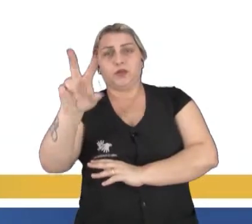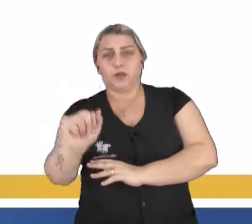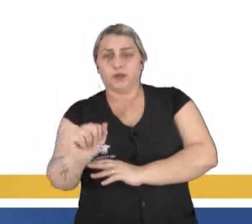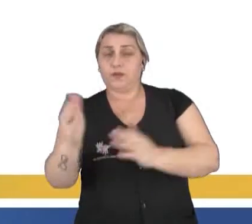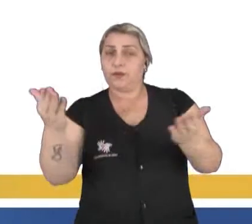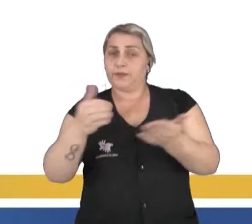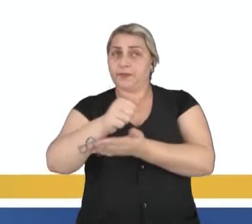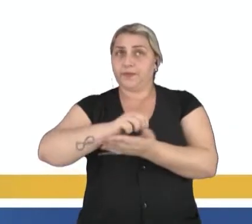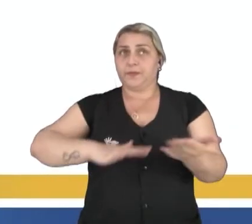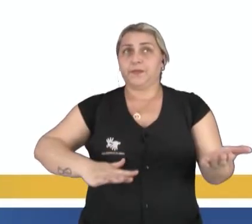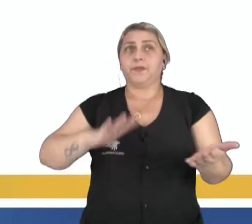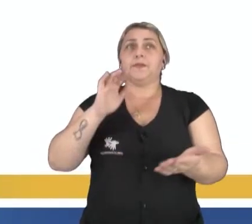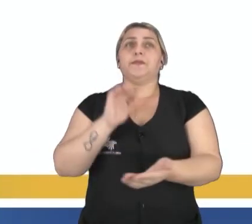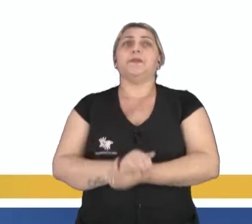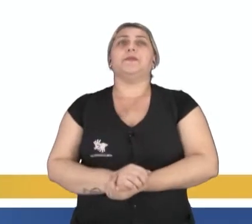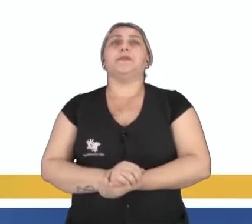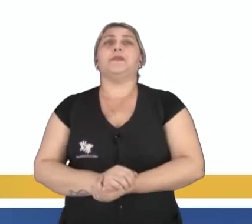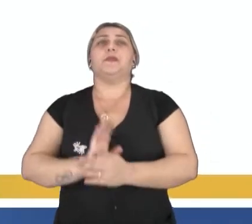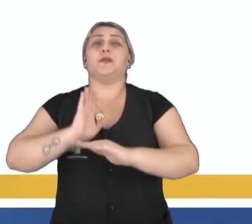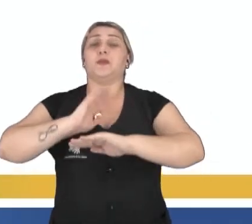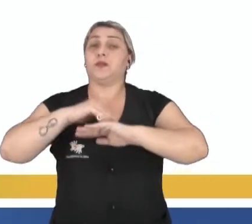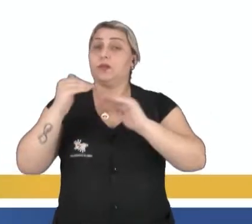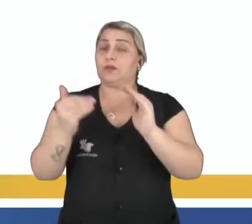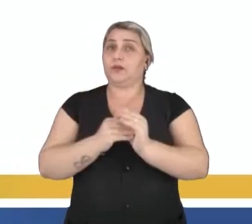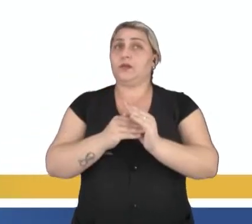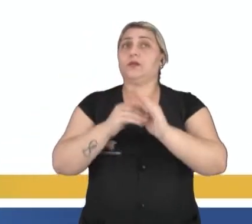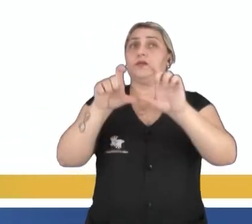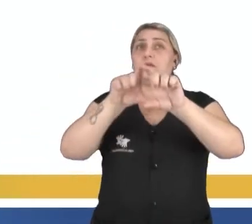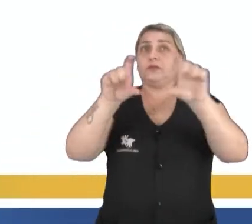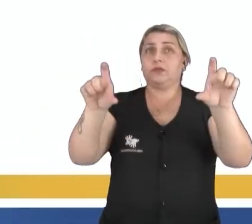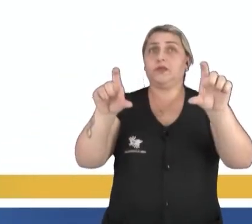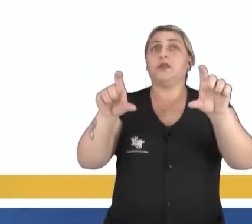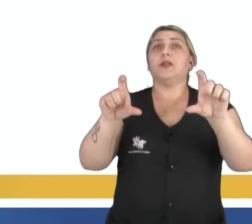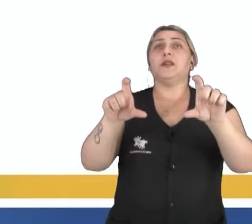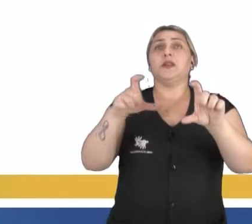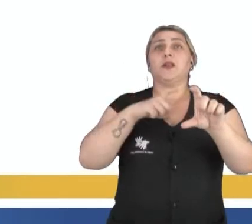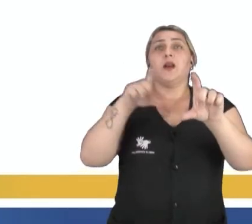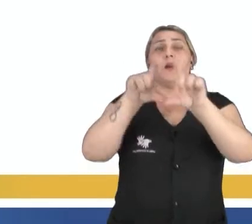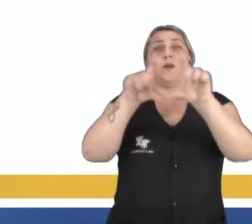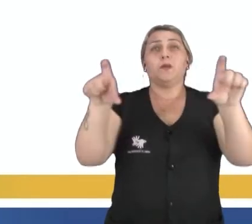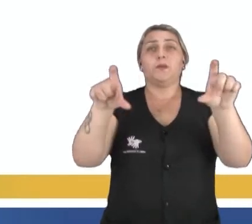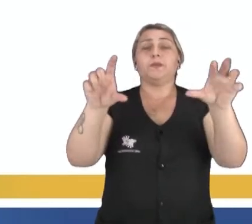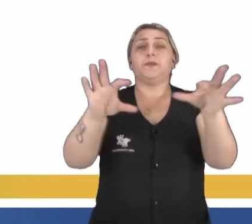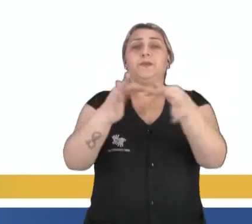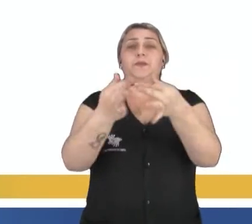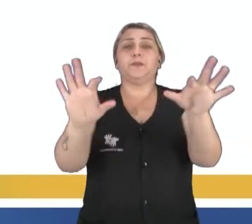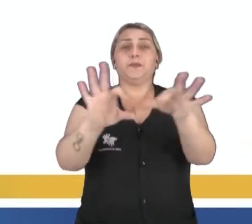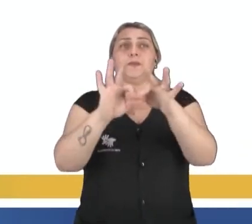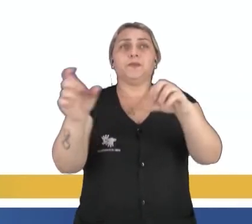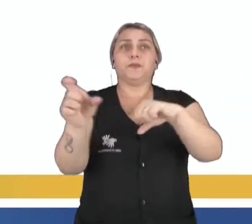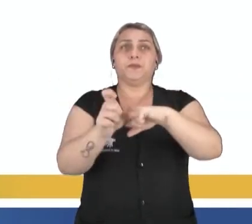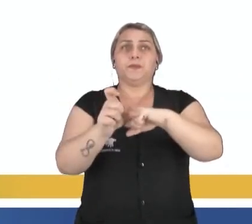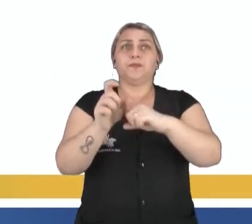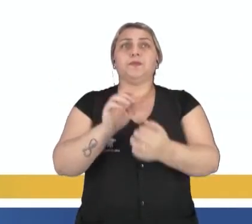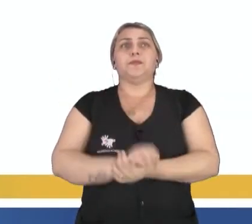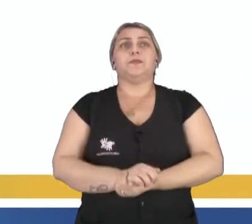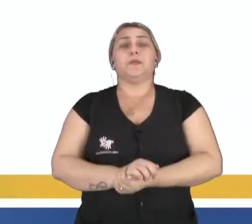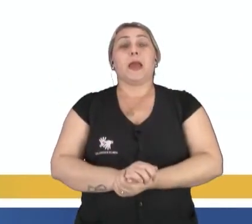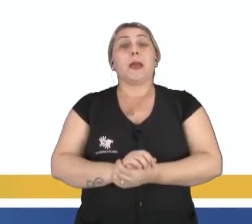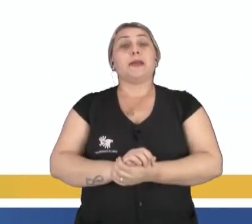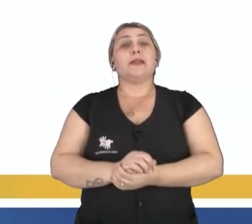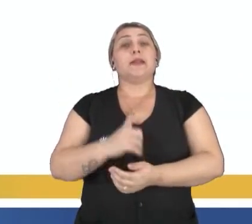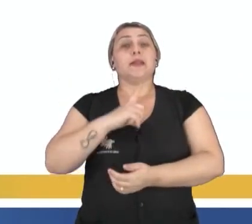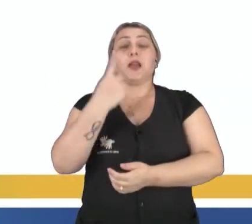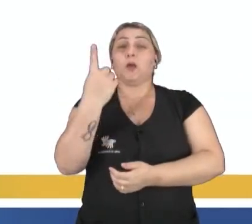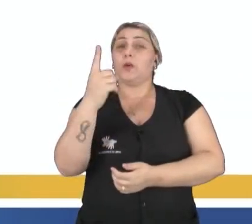para o nosso exercitando. Então, vejam aí, todos os enunciados abaixo correspondem à oração subordinada substantiva,